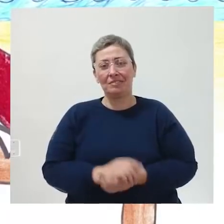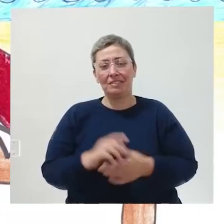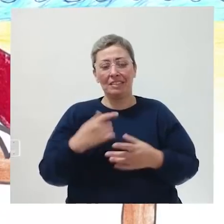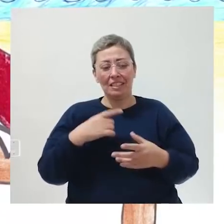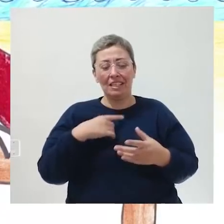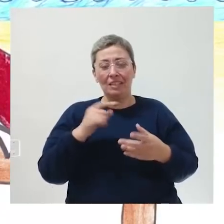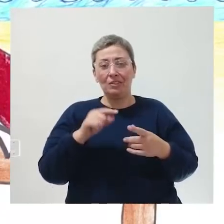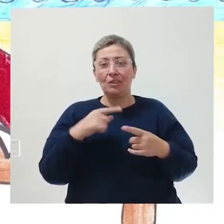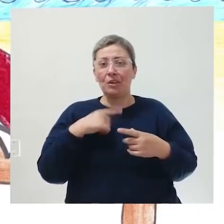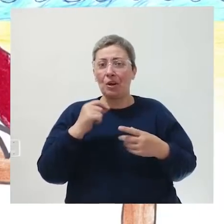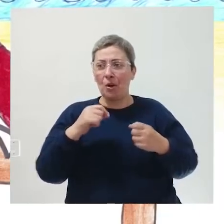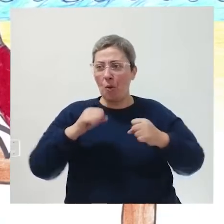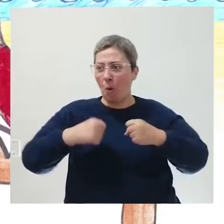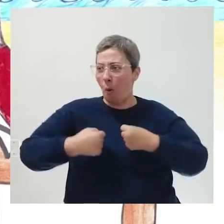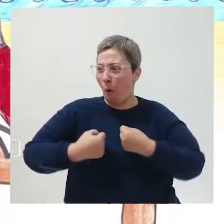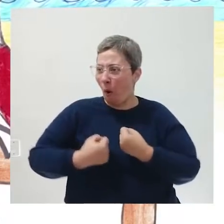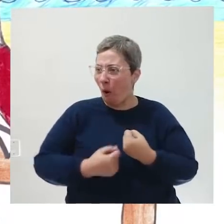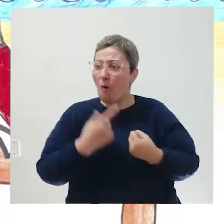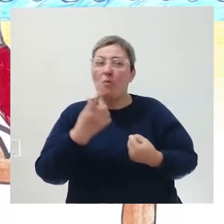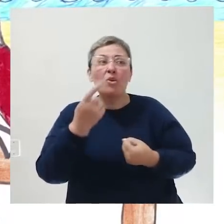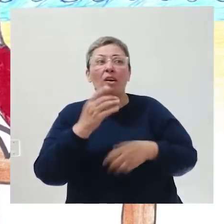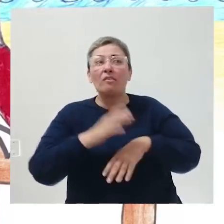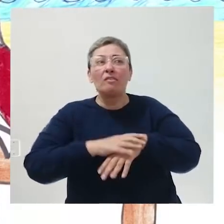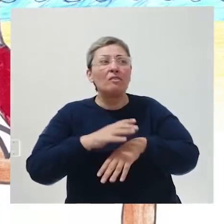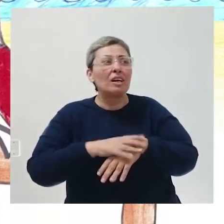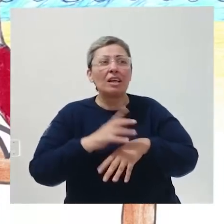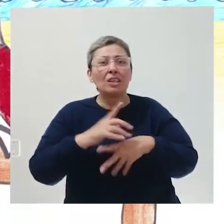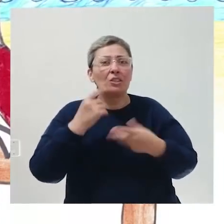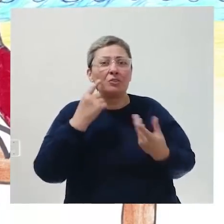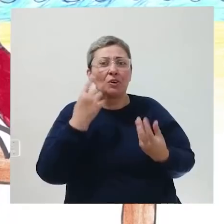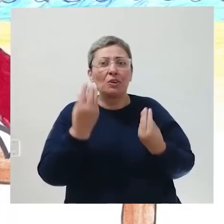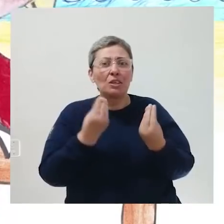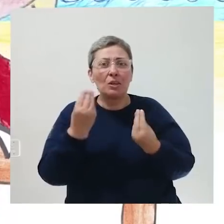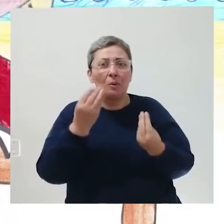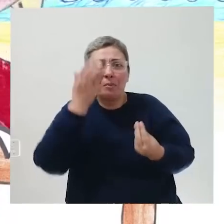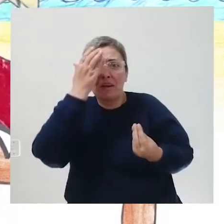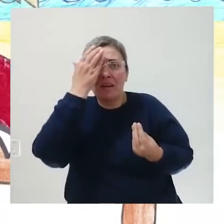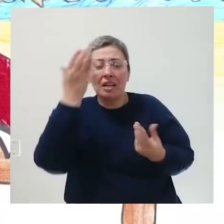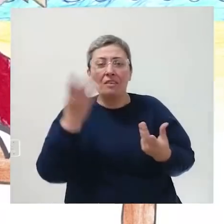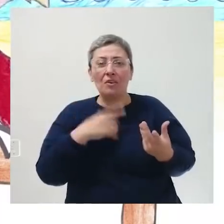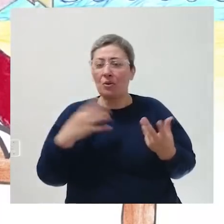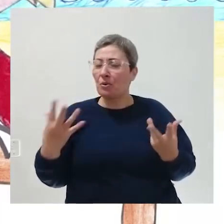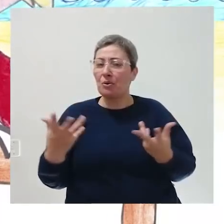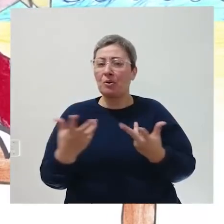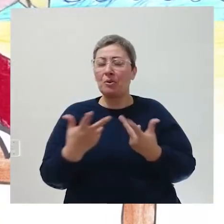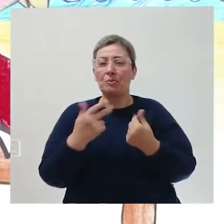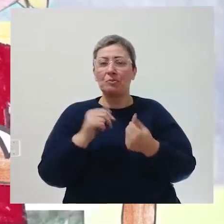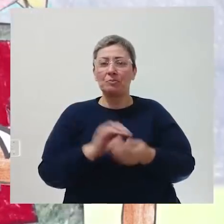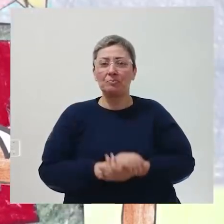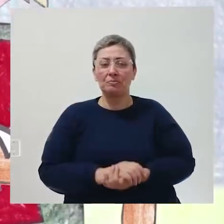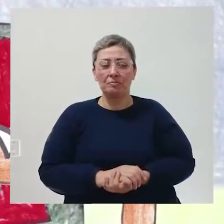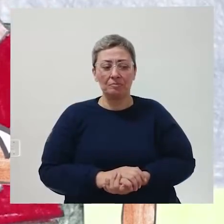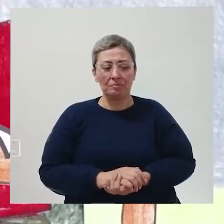tão monstrengo. O que você faria se fosse um pirata? Incrível!